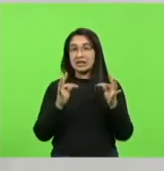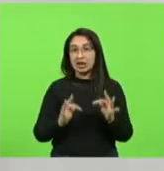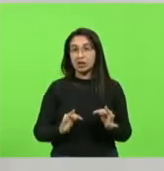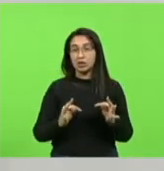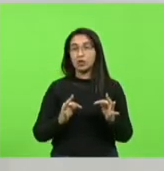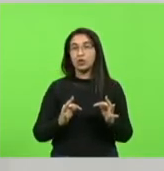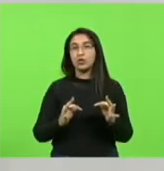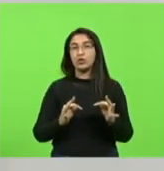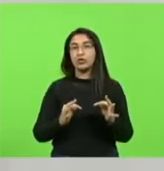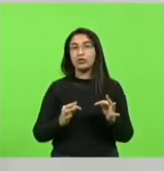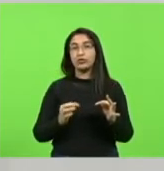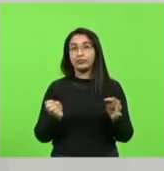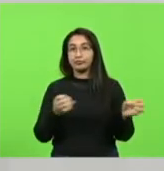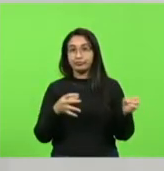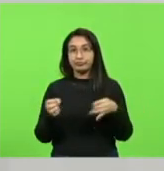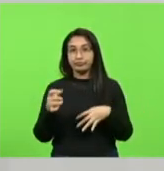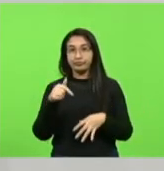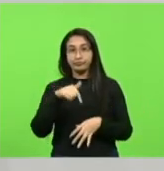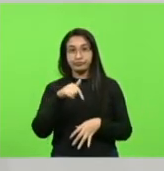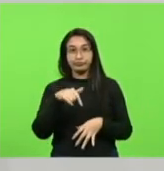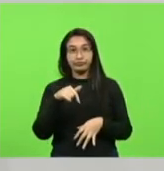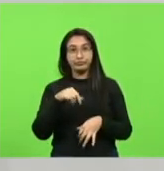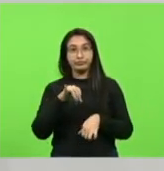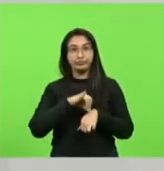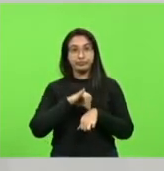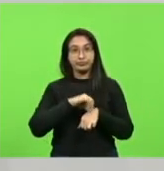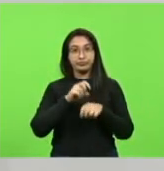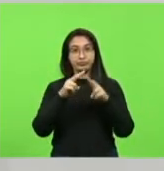inovação na capital.